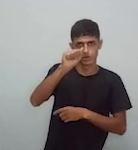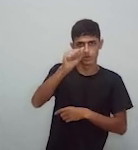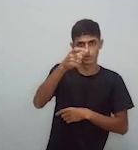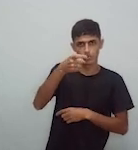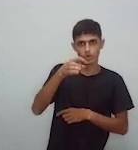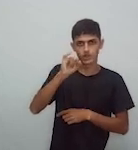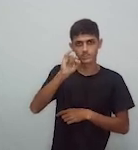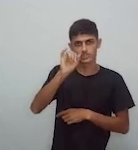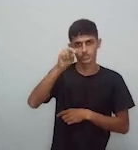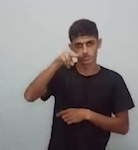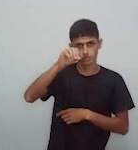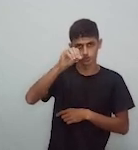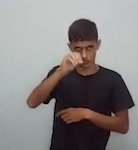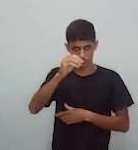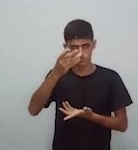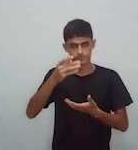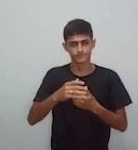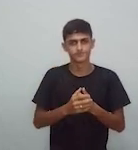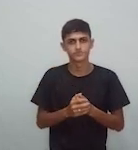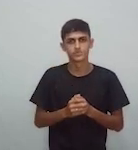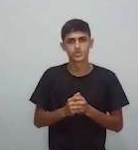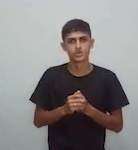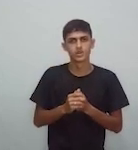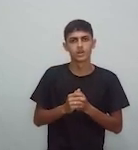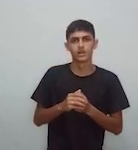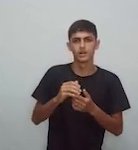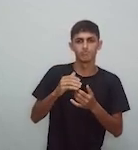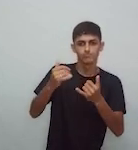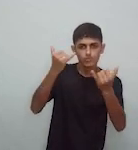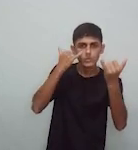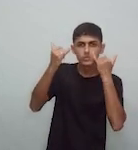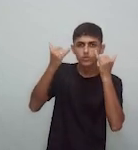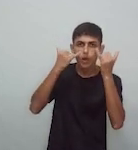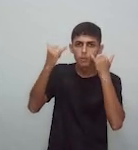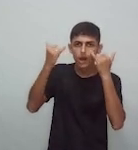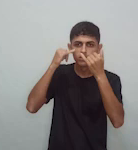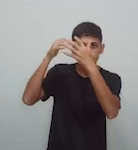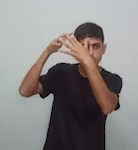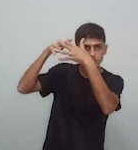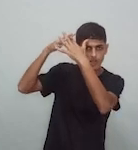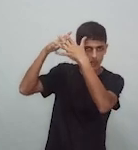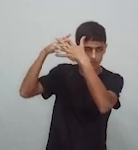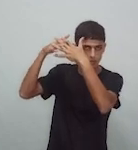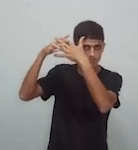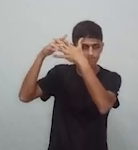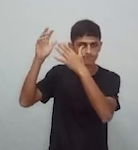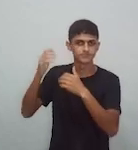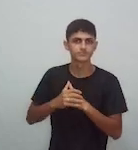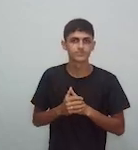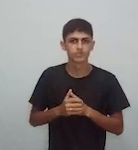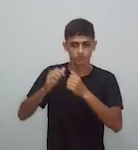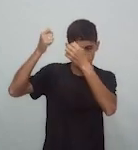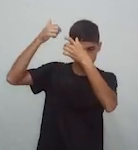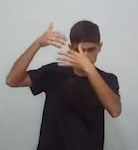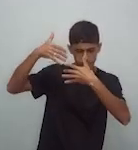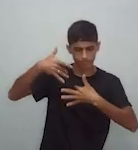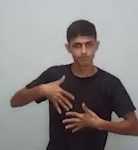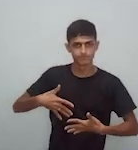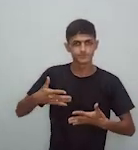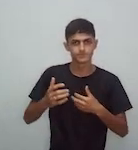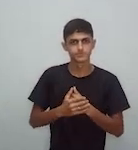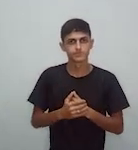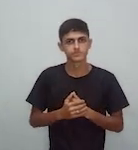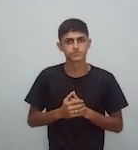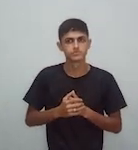uma estrutura especializada na transmissão e nos impulsos nervosos. Então veja aqui, a gente tem o